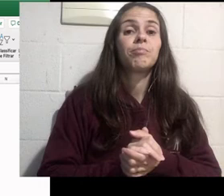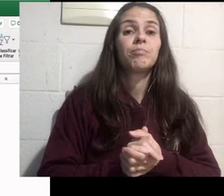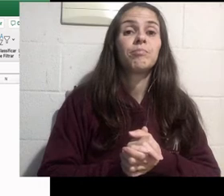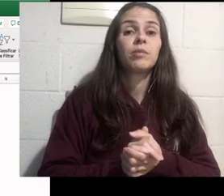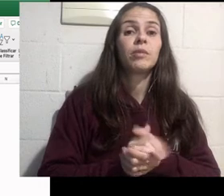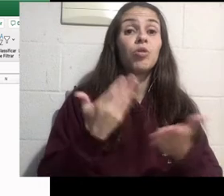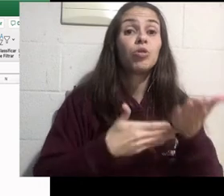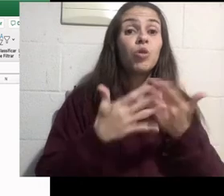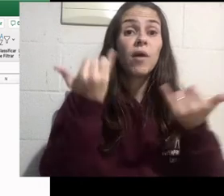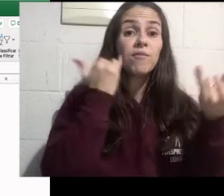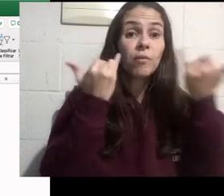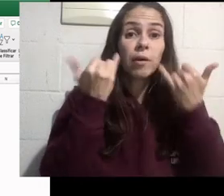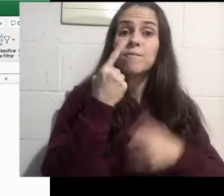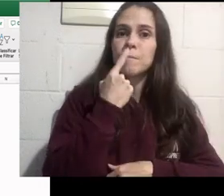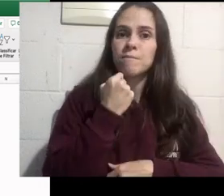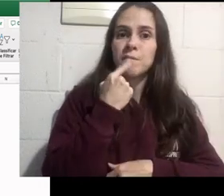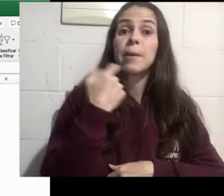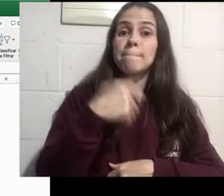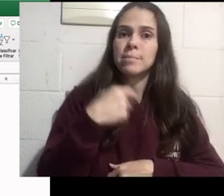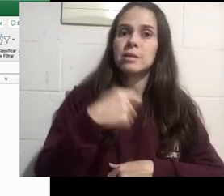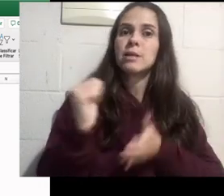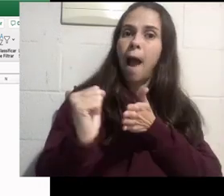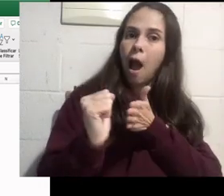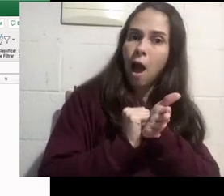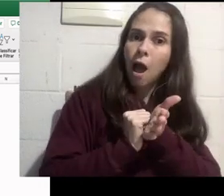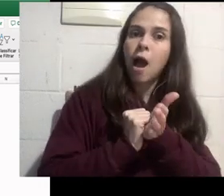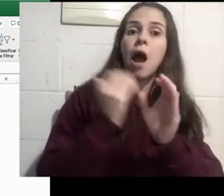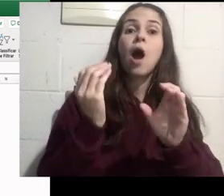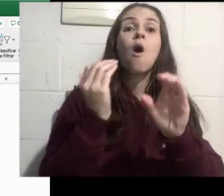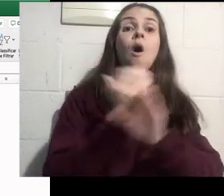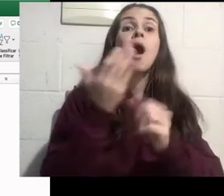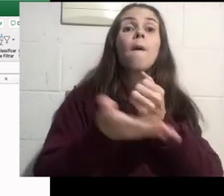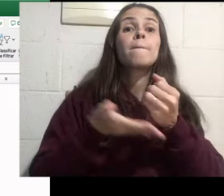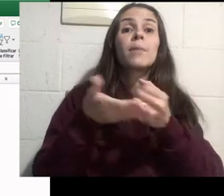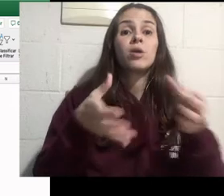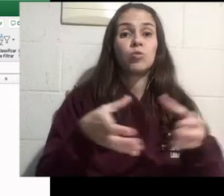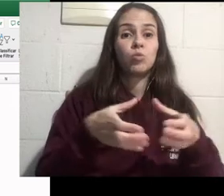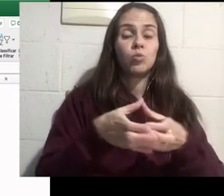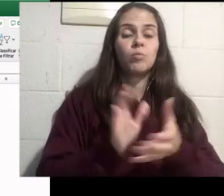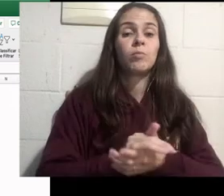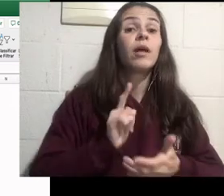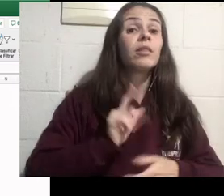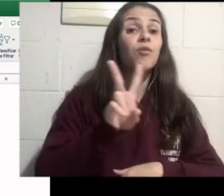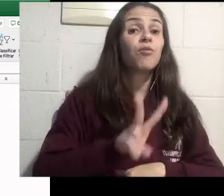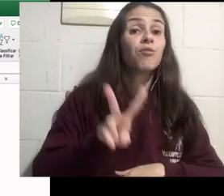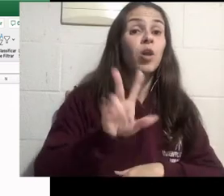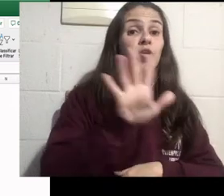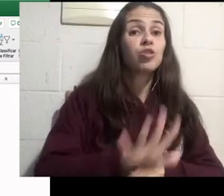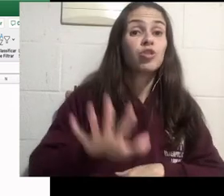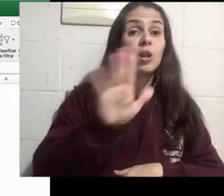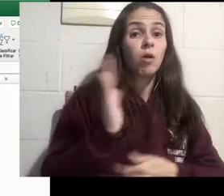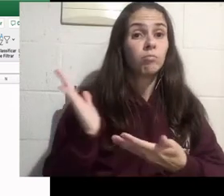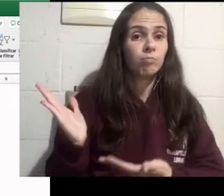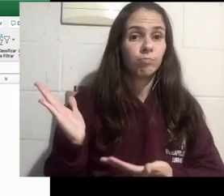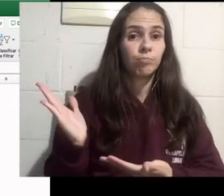essas informações que estão em vermelho nós vamos precisar preencher, vocês vão precisar preencher. E aqui o valor total, ó, vejam que já automaticamente